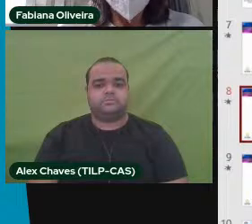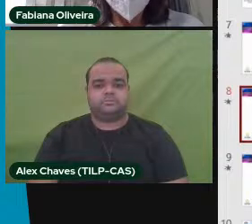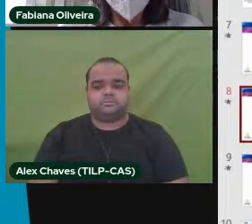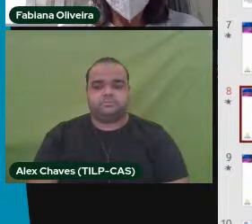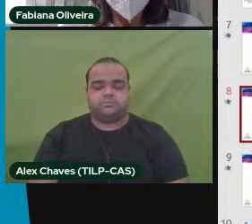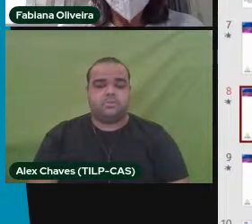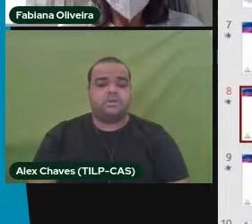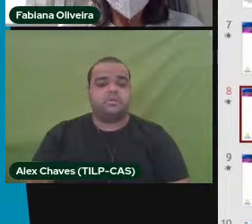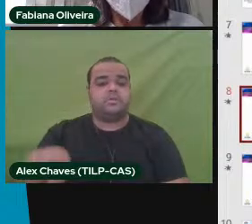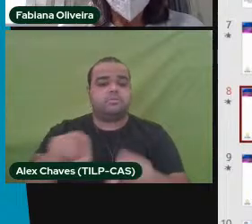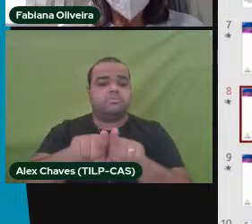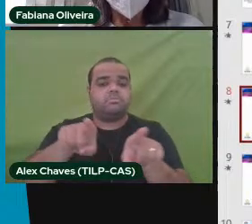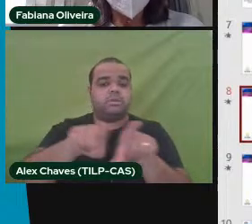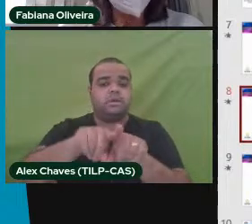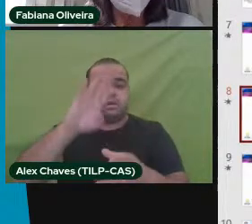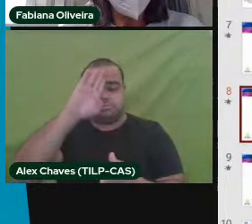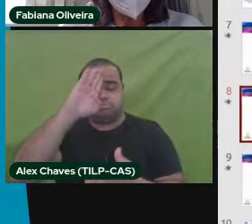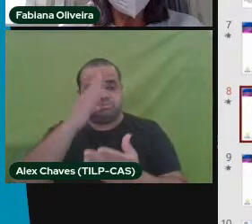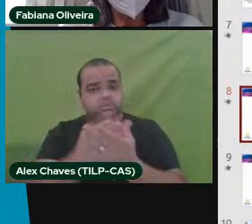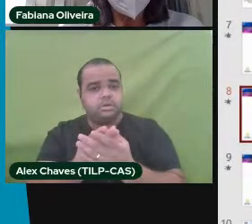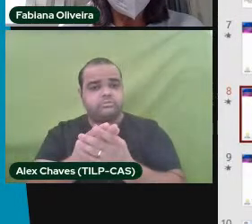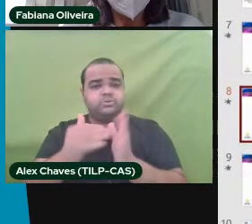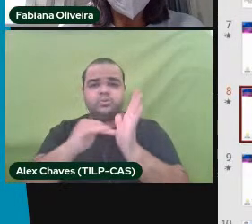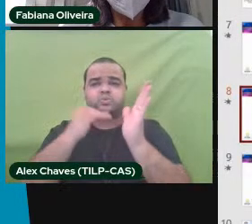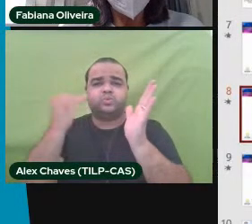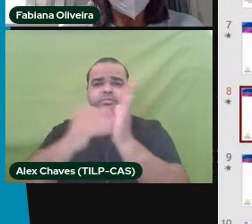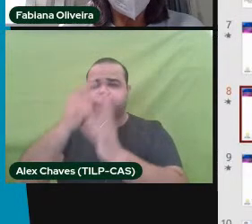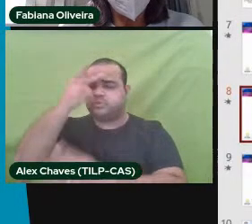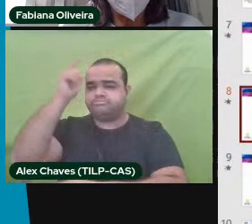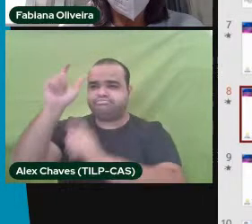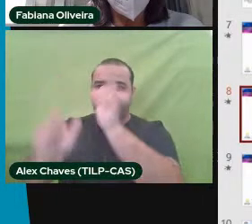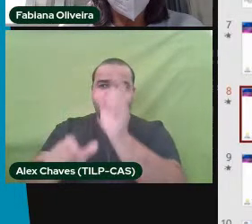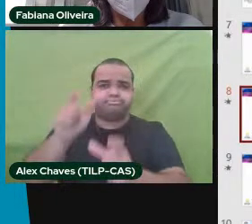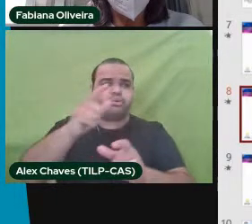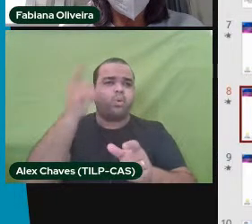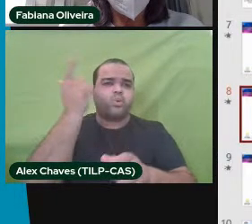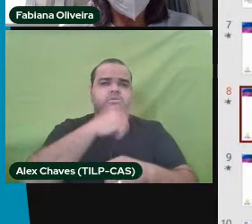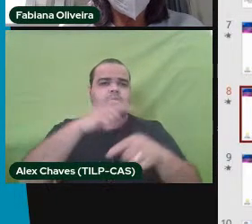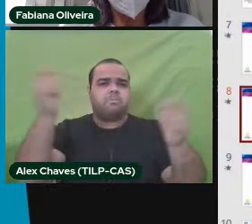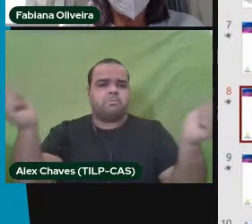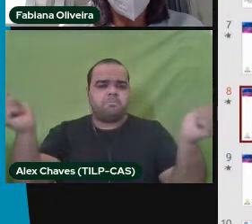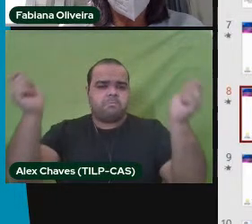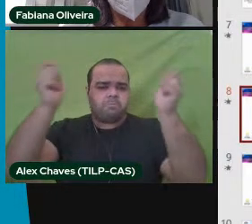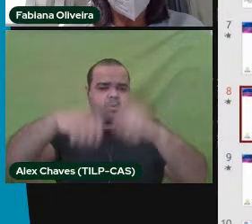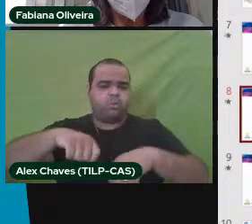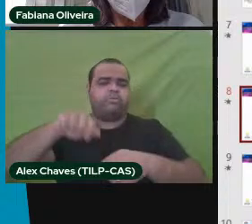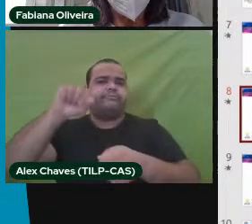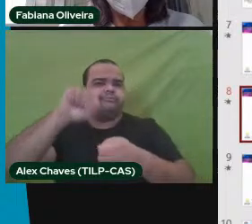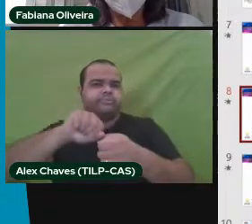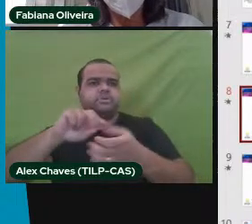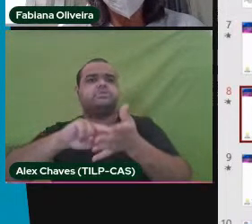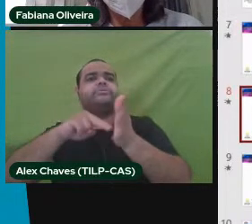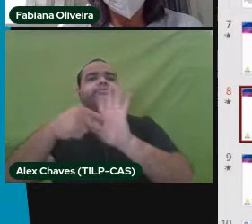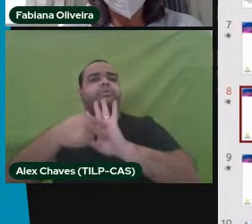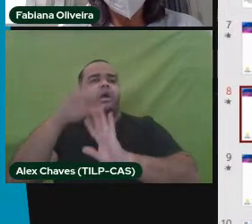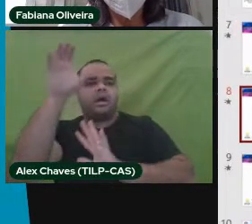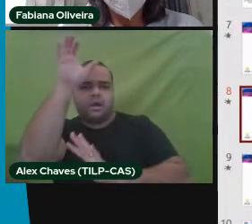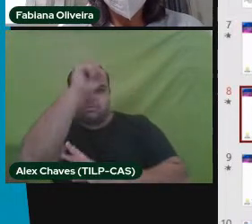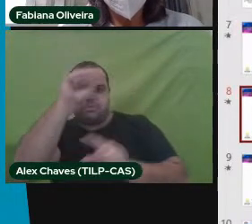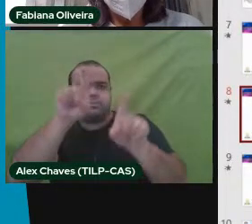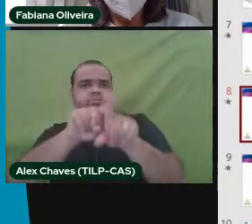nós acreditamos, que todos têm possibilidade de fazer, ou seja, de aprender e de